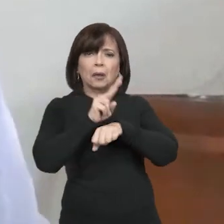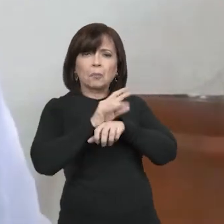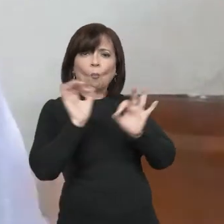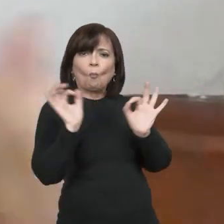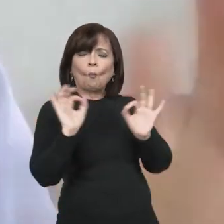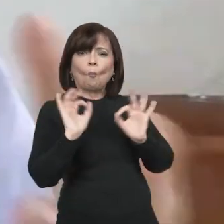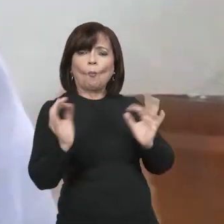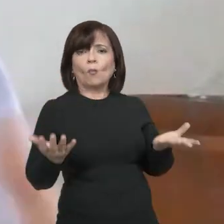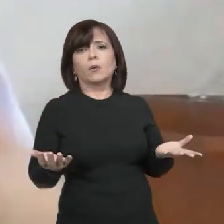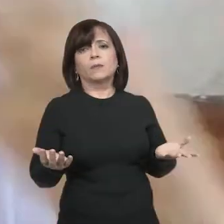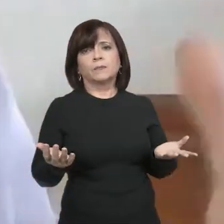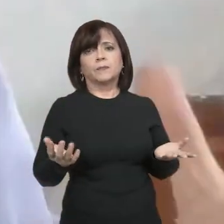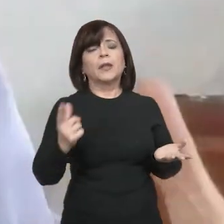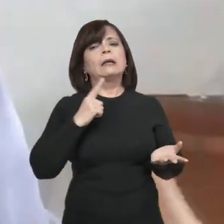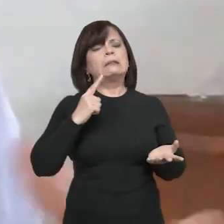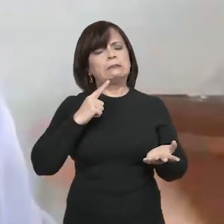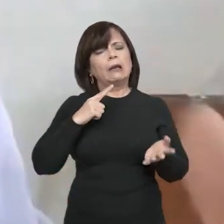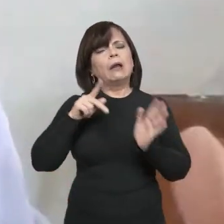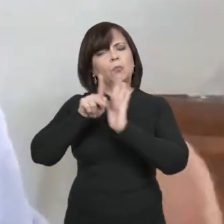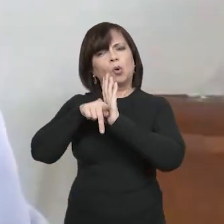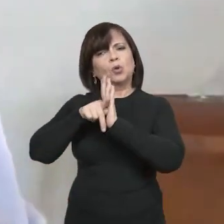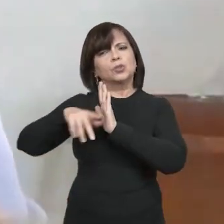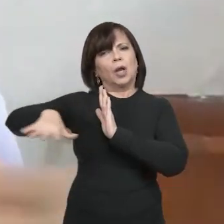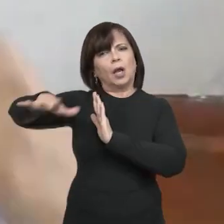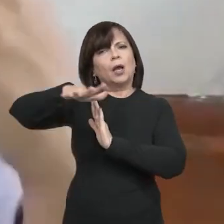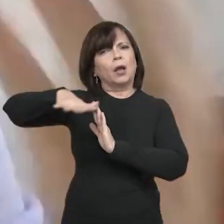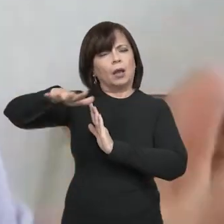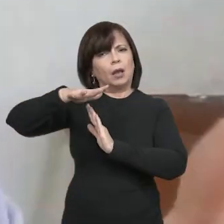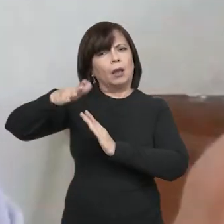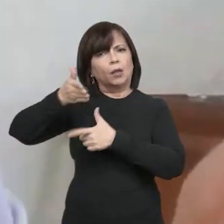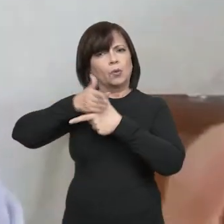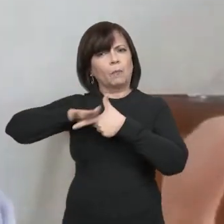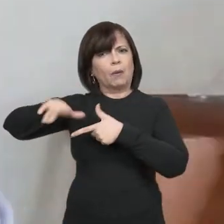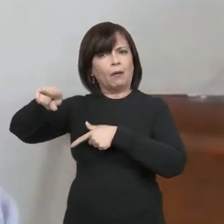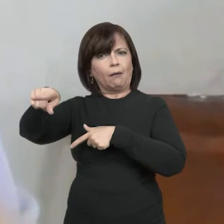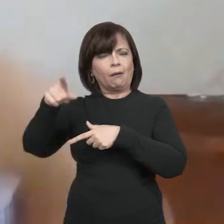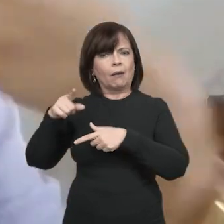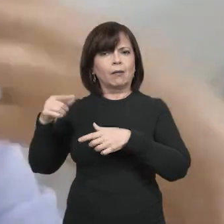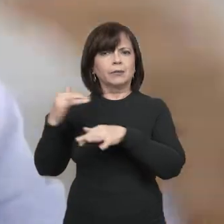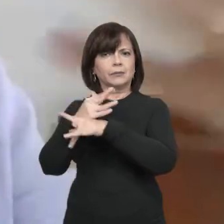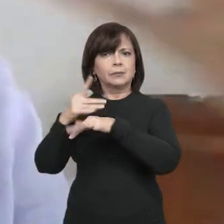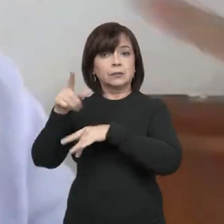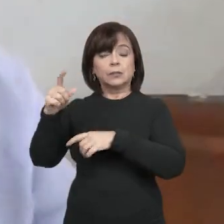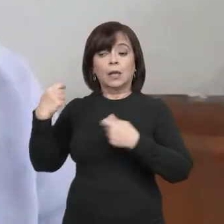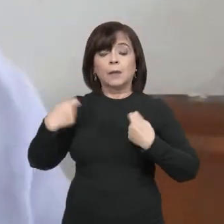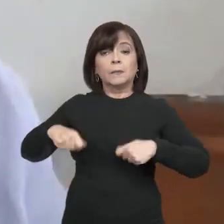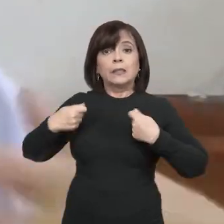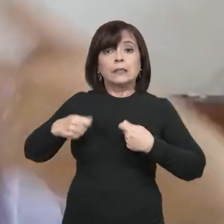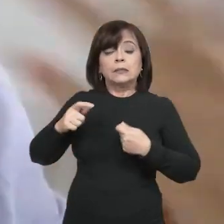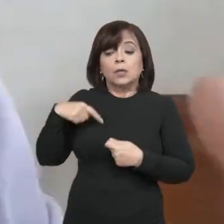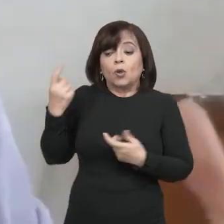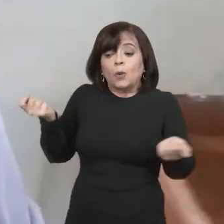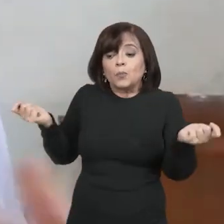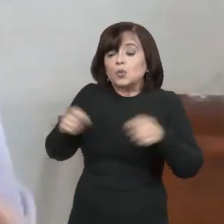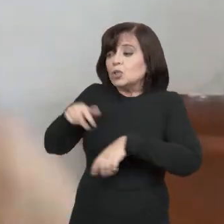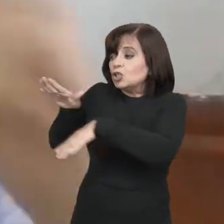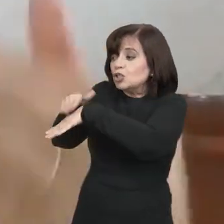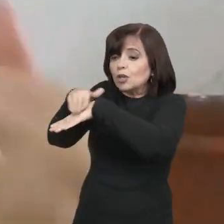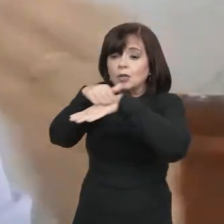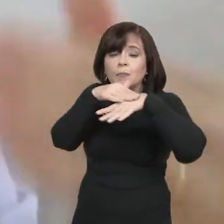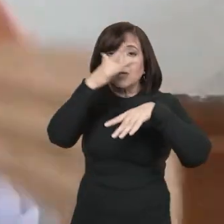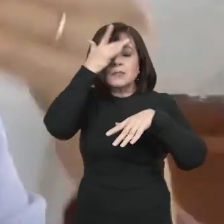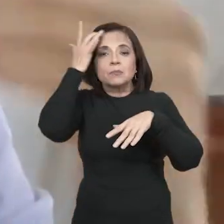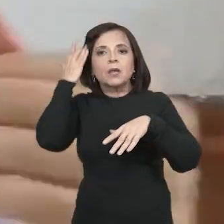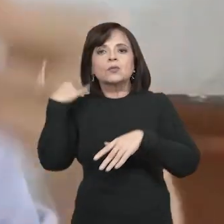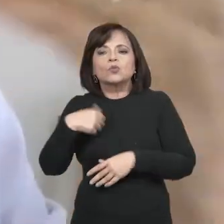seja, estamos até lançando um projeto na comunidade, juntamente com o Conselho Tutelar, para divulgarmos mais a possibilidade de que